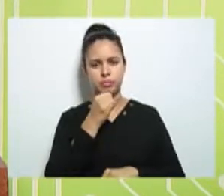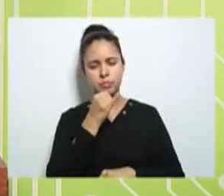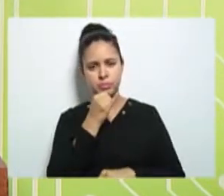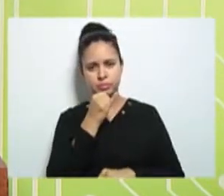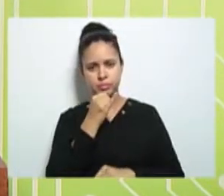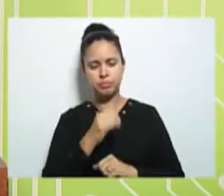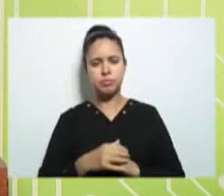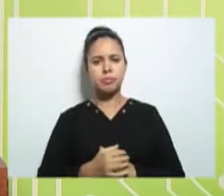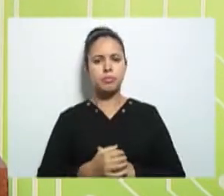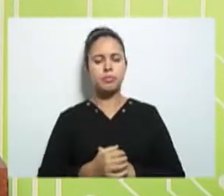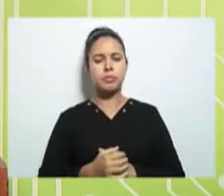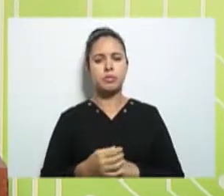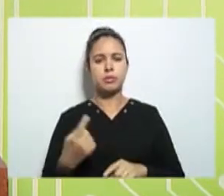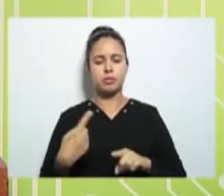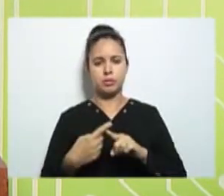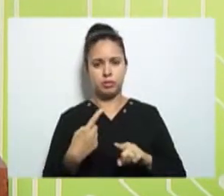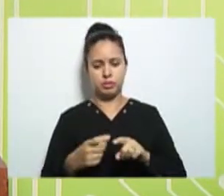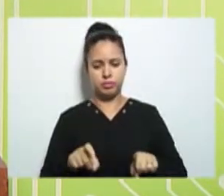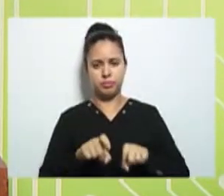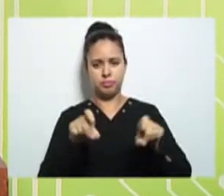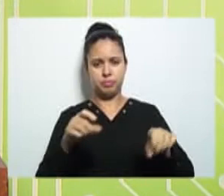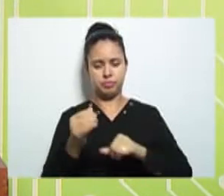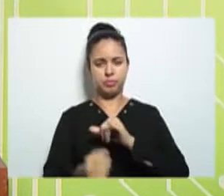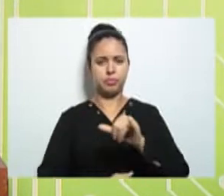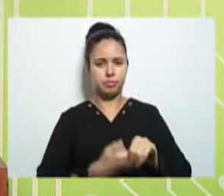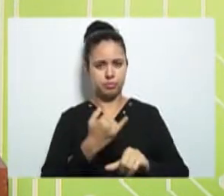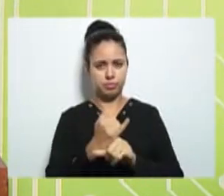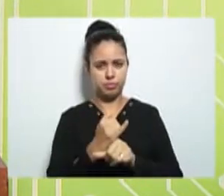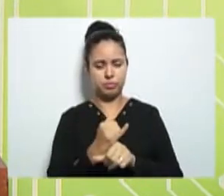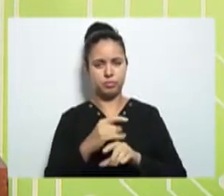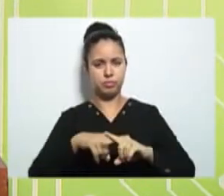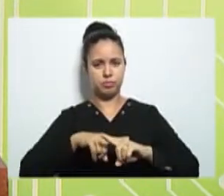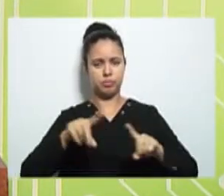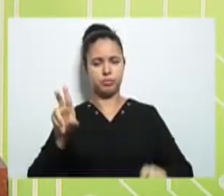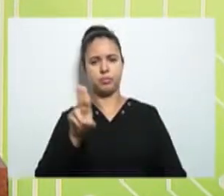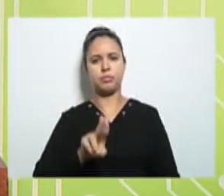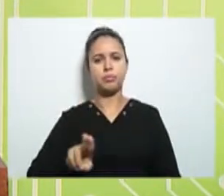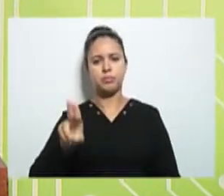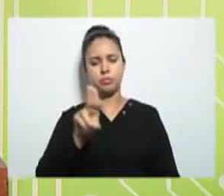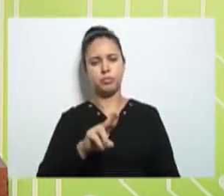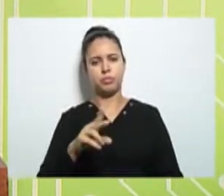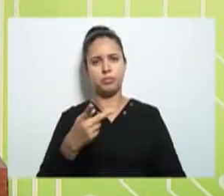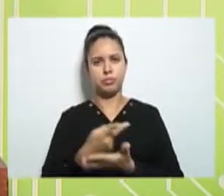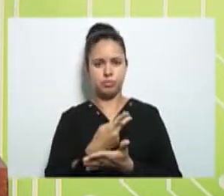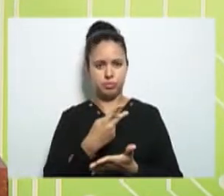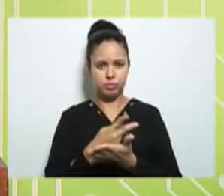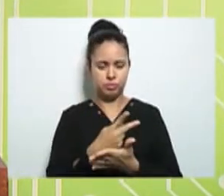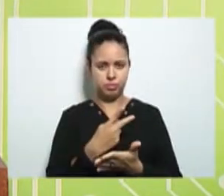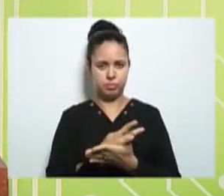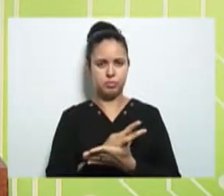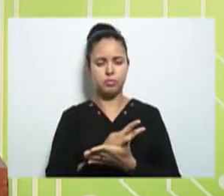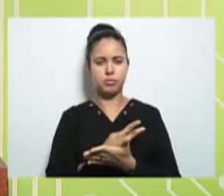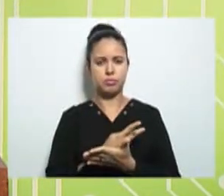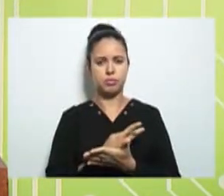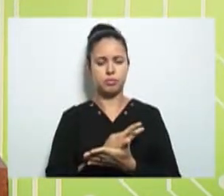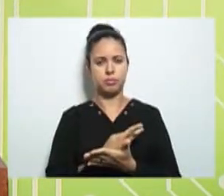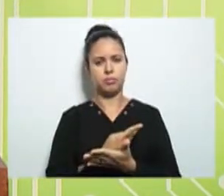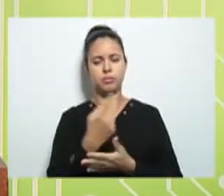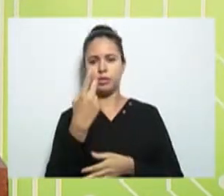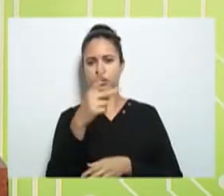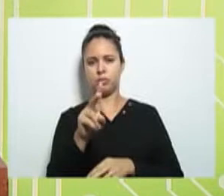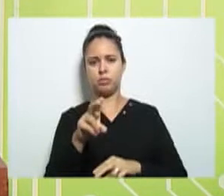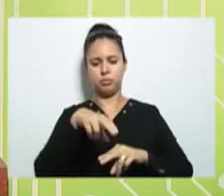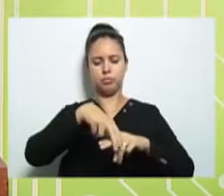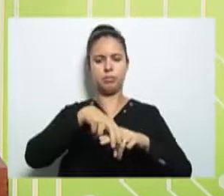informática. Mas por que a informática dá doença? Não, gente. Mas o uso incorreto dos recursos, a sua postura, a forma